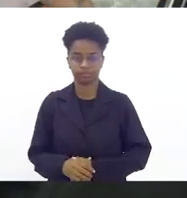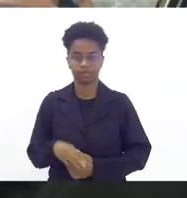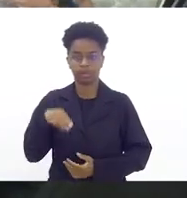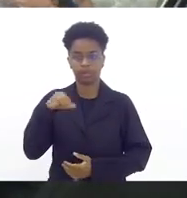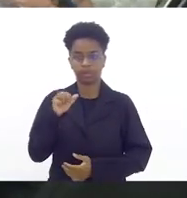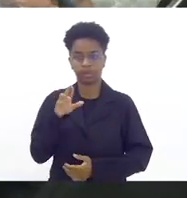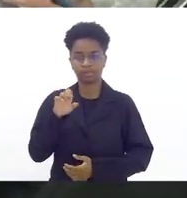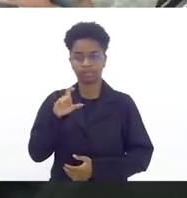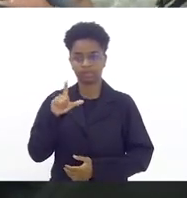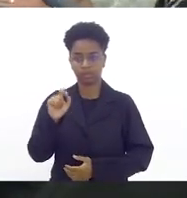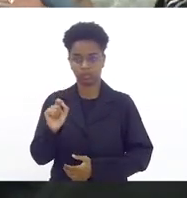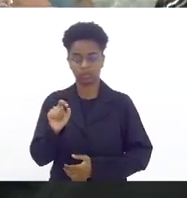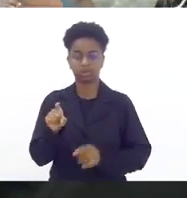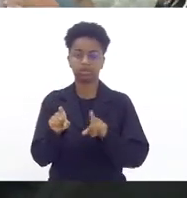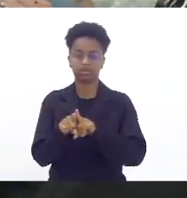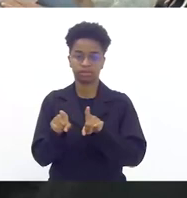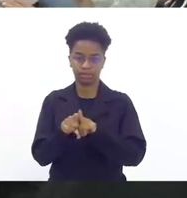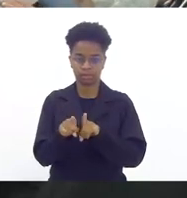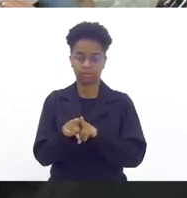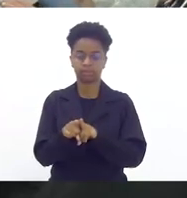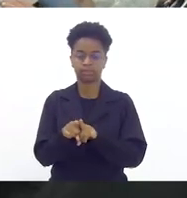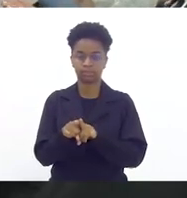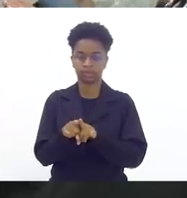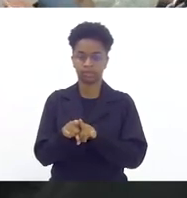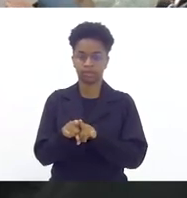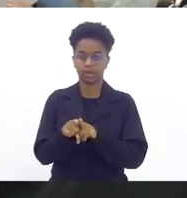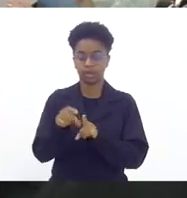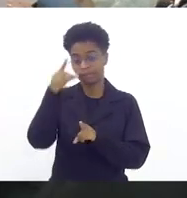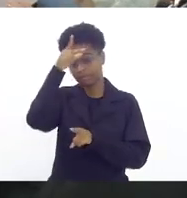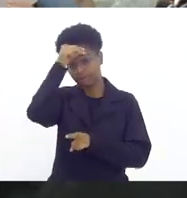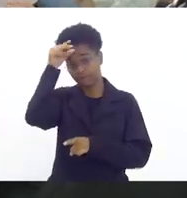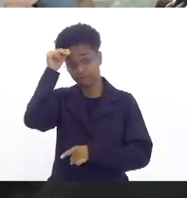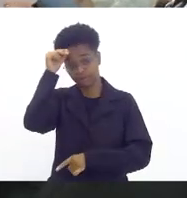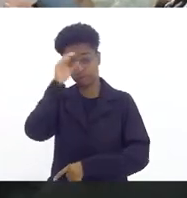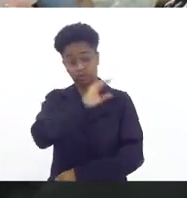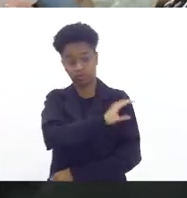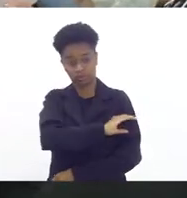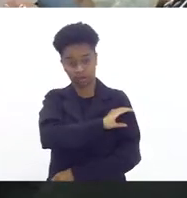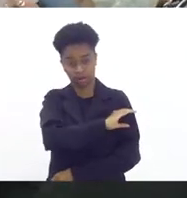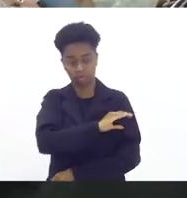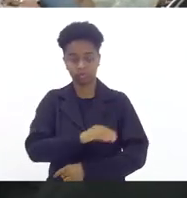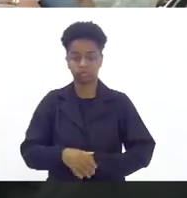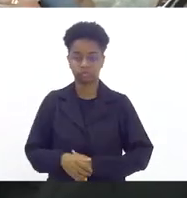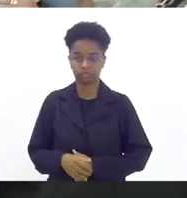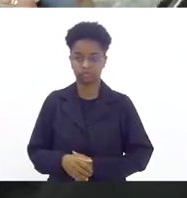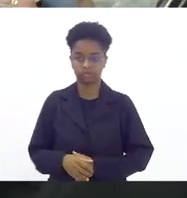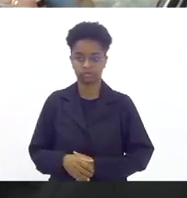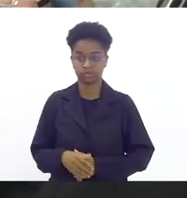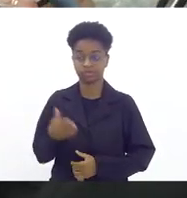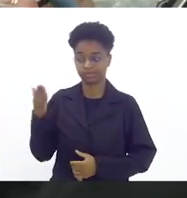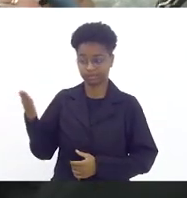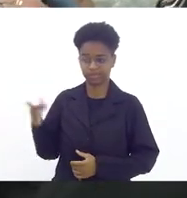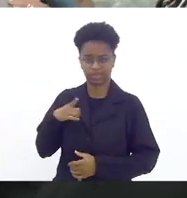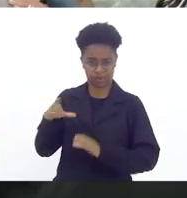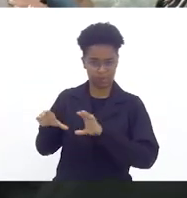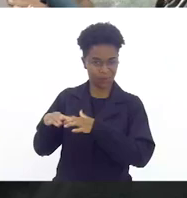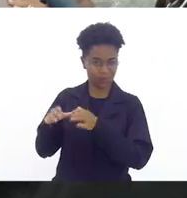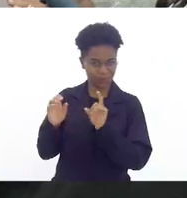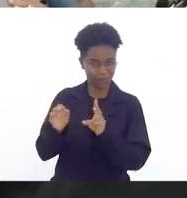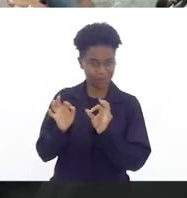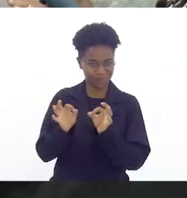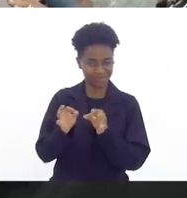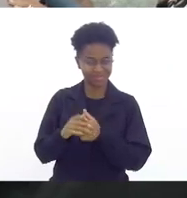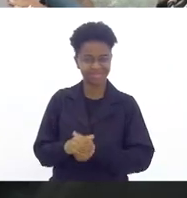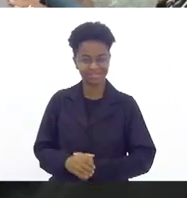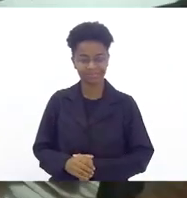Marcelo Viana, também, Prefeitura Municipal Campos dos Goitacazes, está aqui do lado. Vem uma delegação. Uma